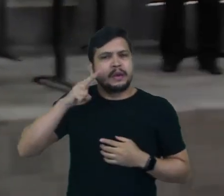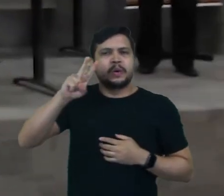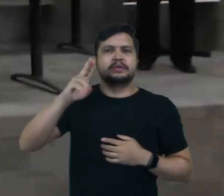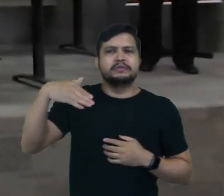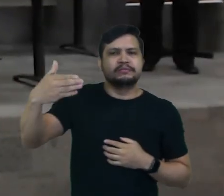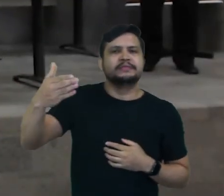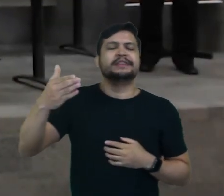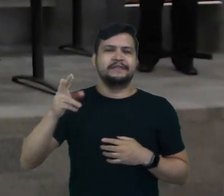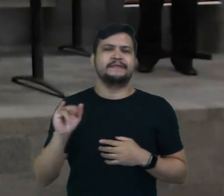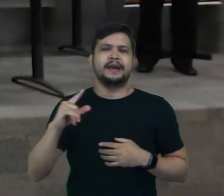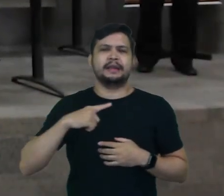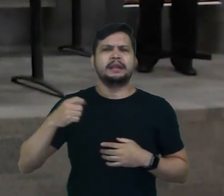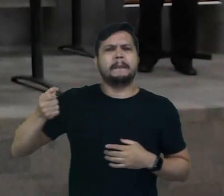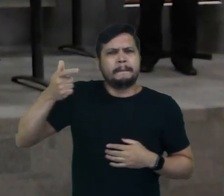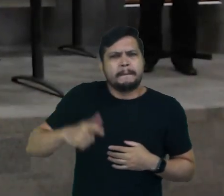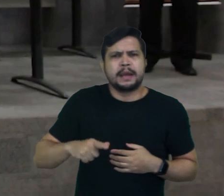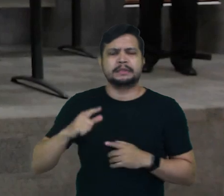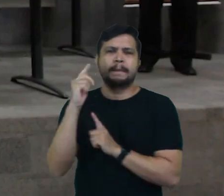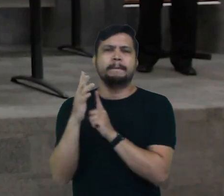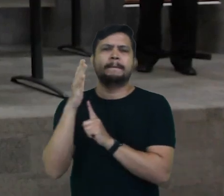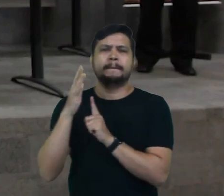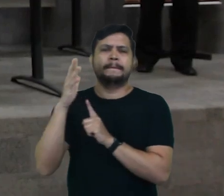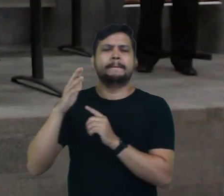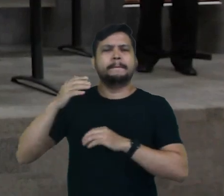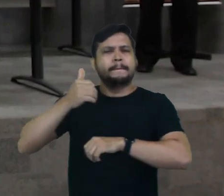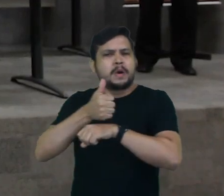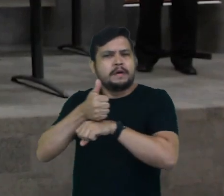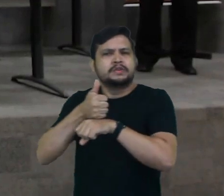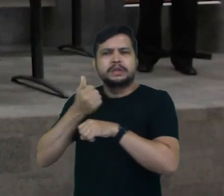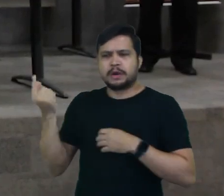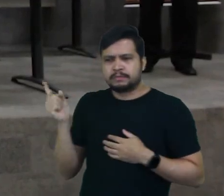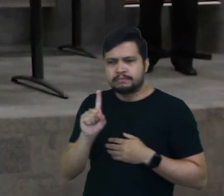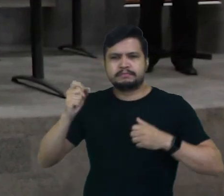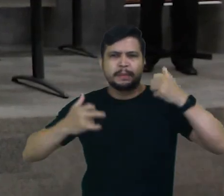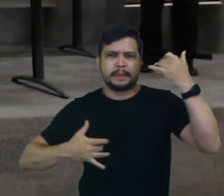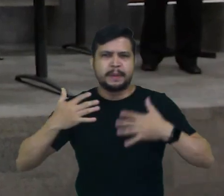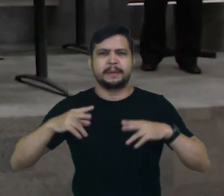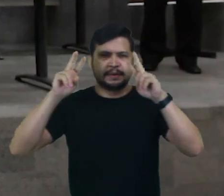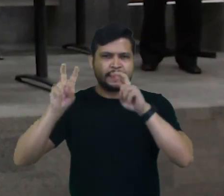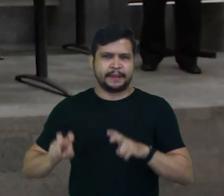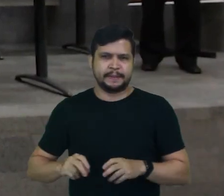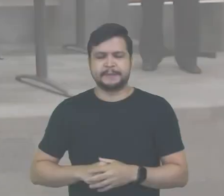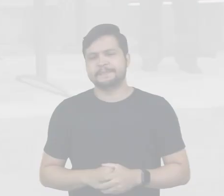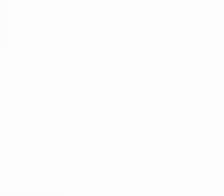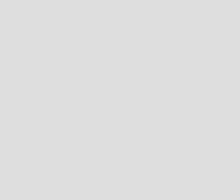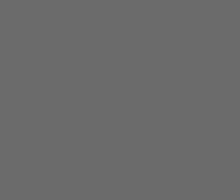dias, onde teremos a oportunidade de ouvir profissionais competentes falando sobre temas relevantes para a zootecnia. Boa noite.